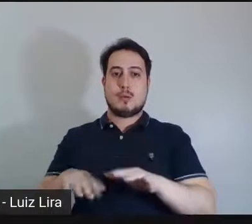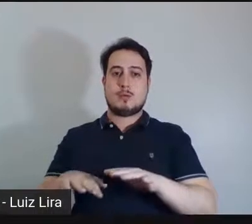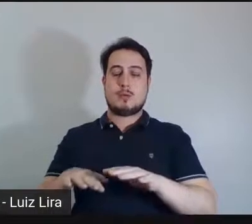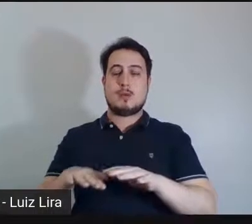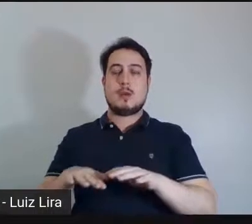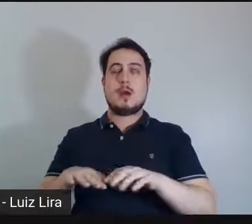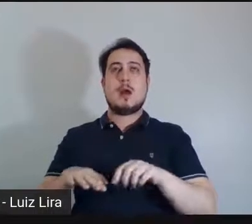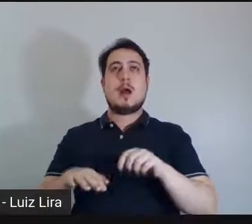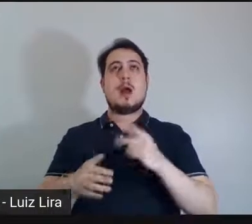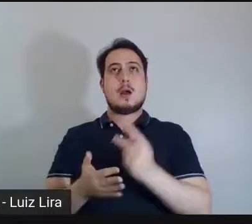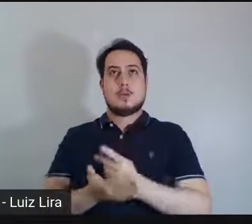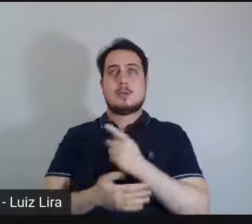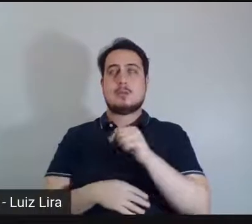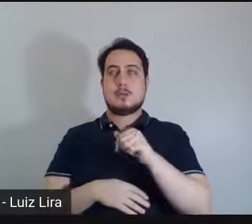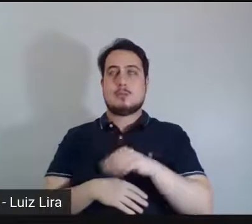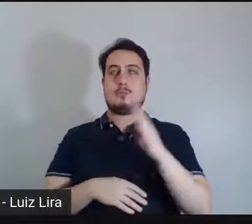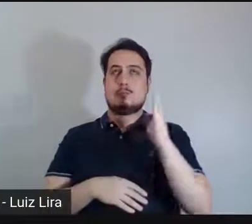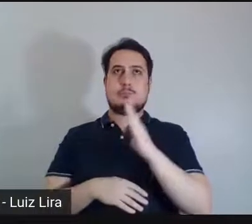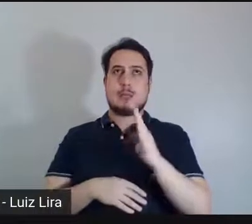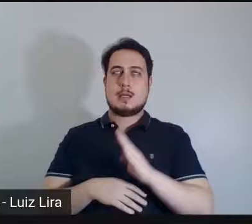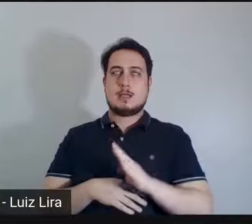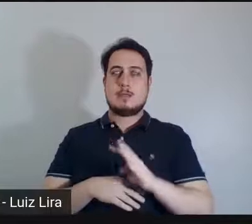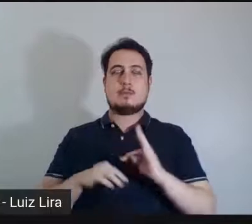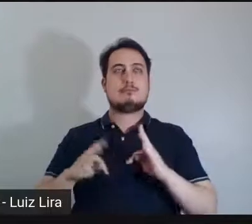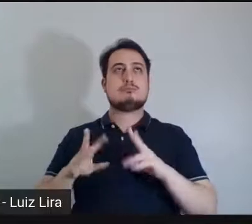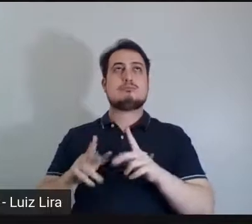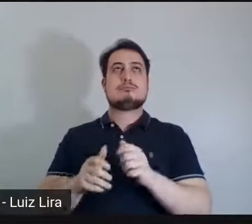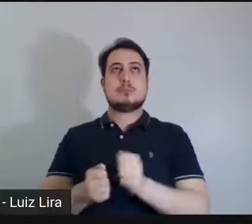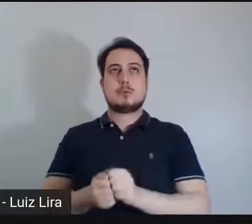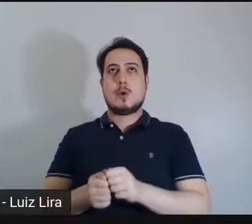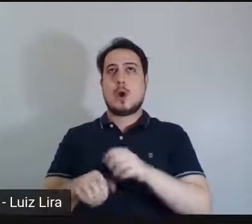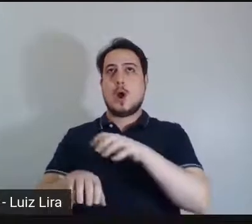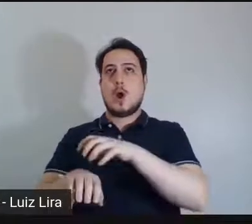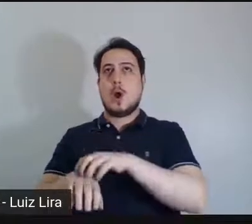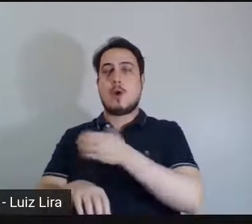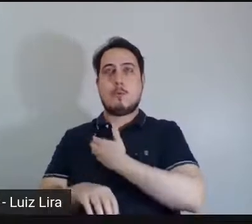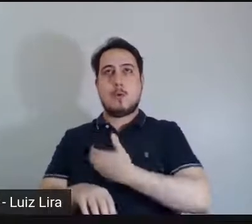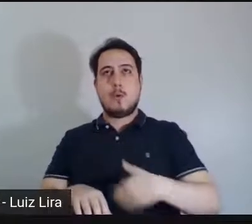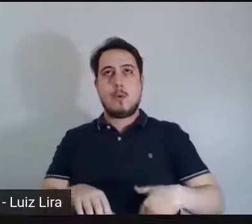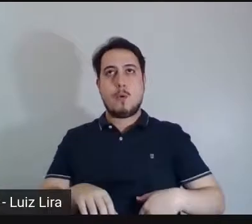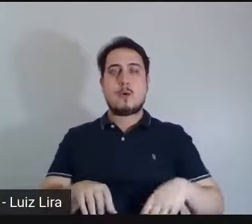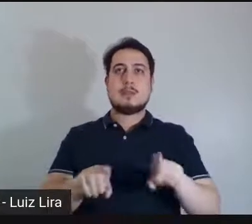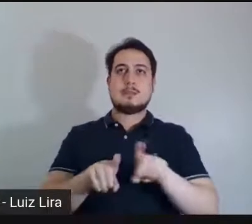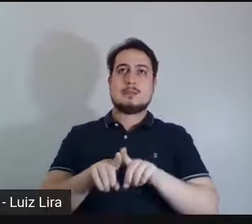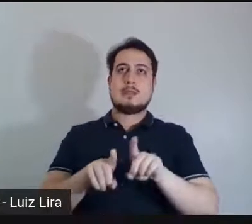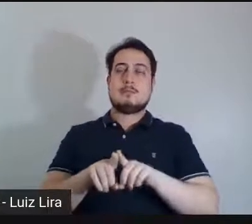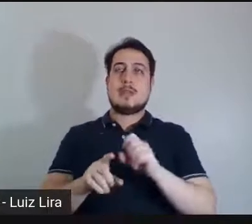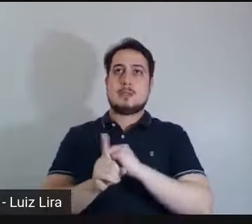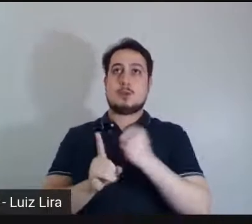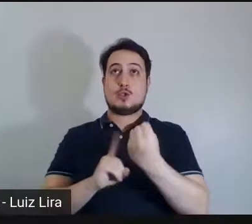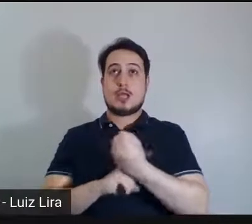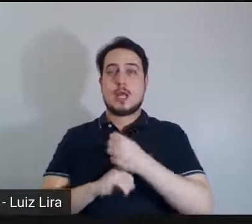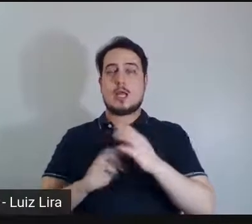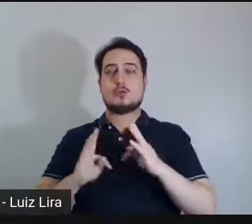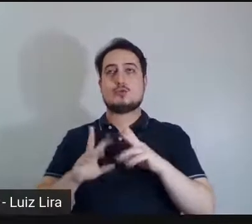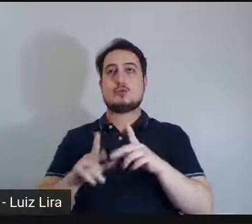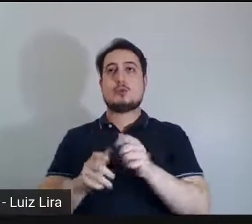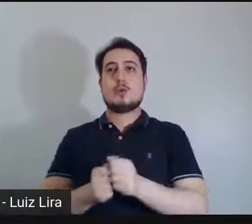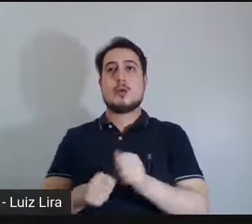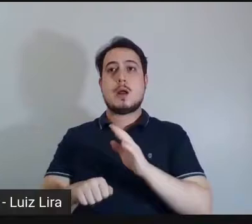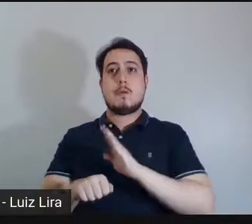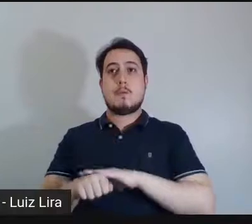Brasil inteiro, não só do ponto de vista de órgãos e entidades públicas, mas como da sociedade como um todo, foi um momento inicial de